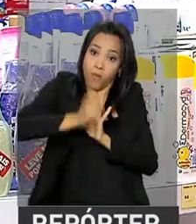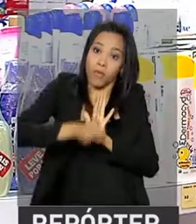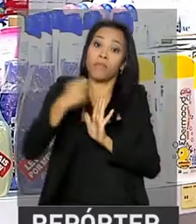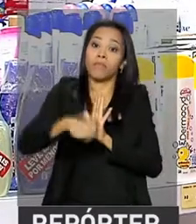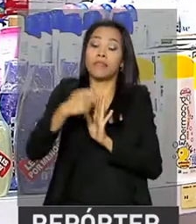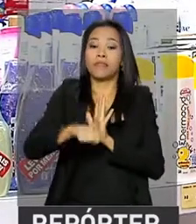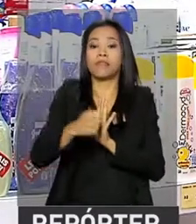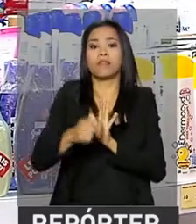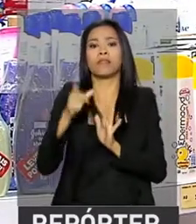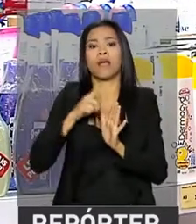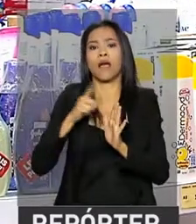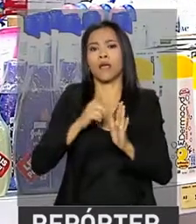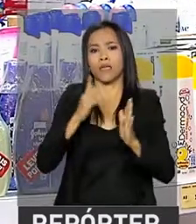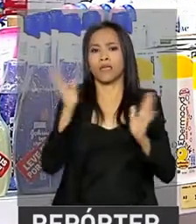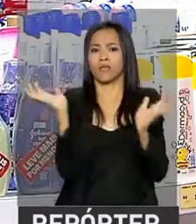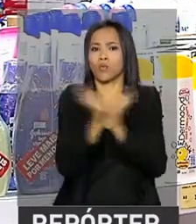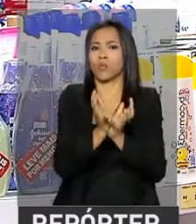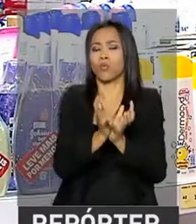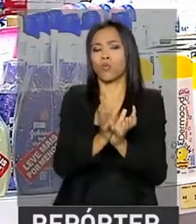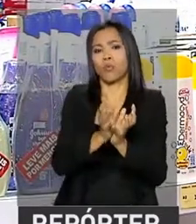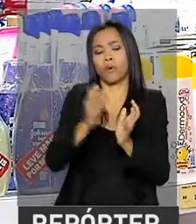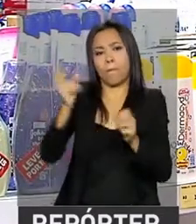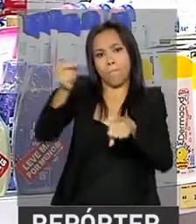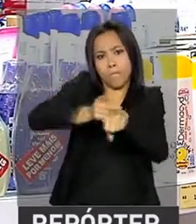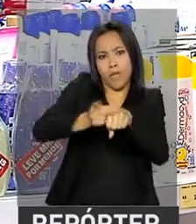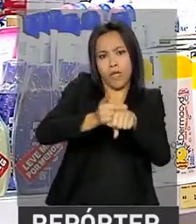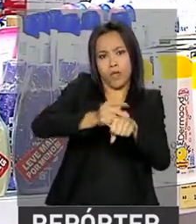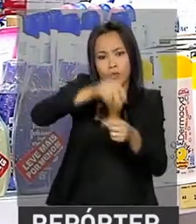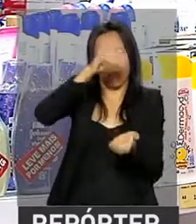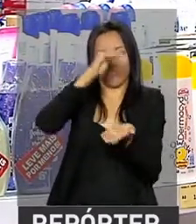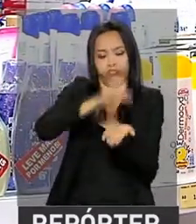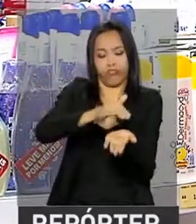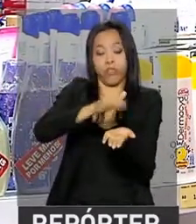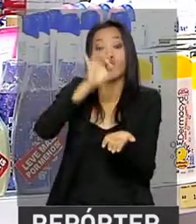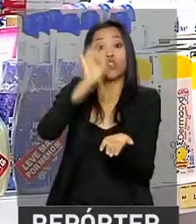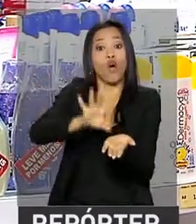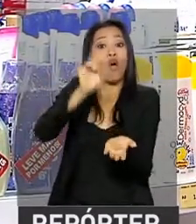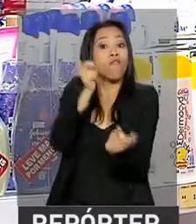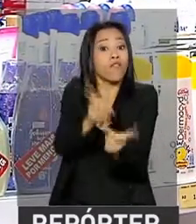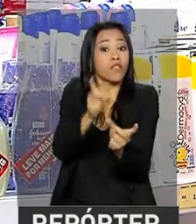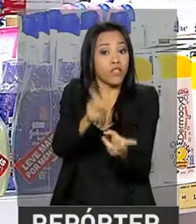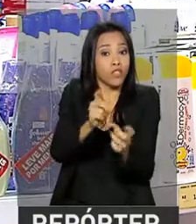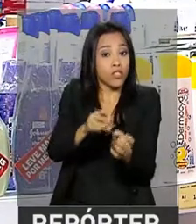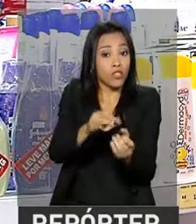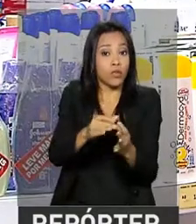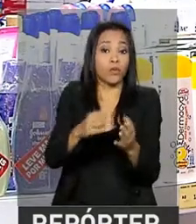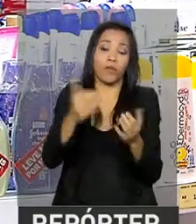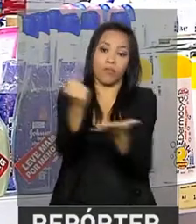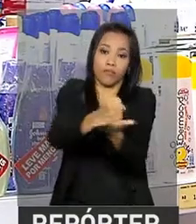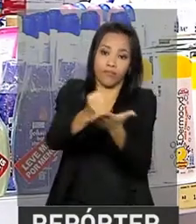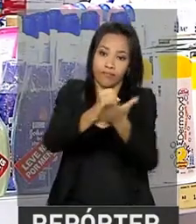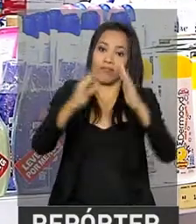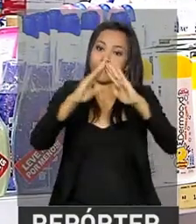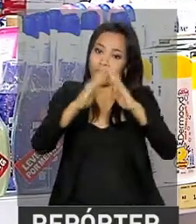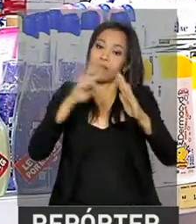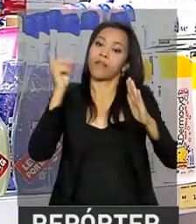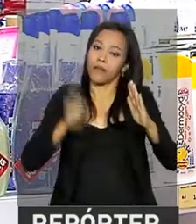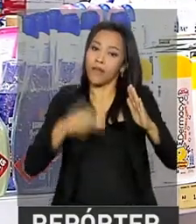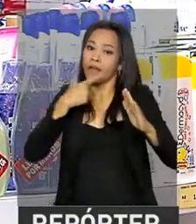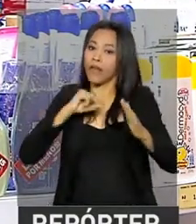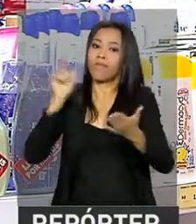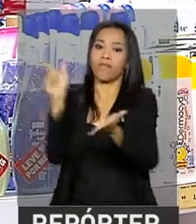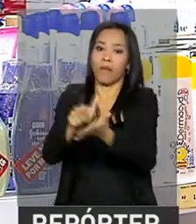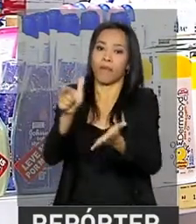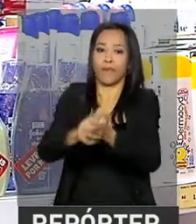da classificação tarja preta, ou seja, só podem ser vendidos nas farmácias mediante retenção de